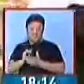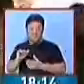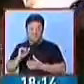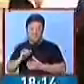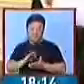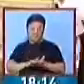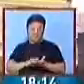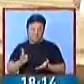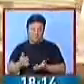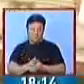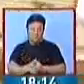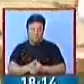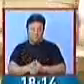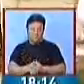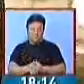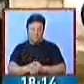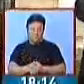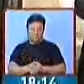prova.